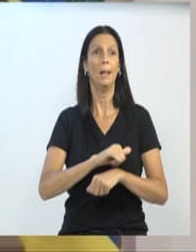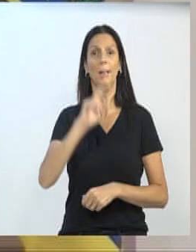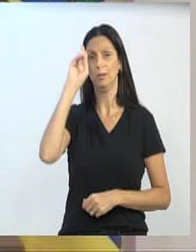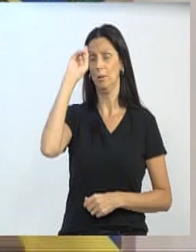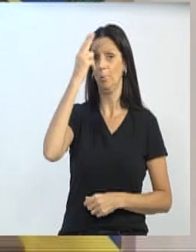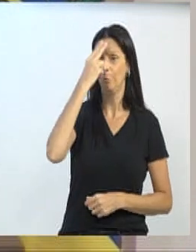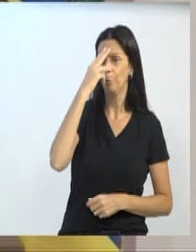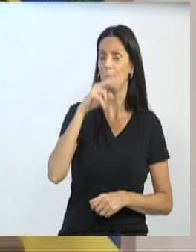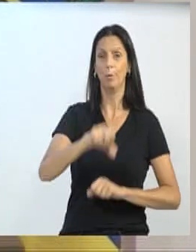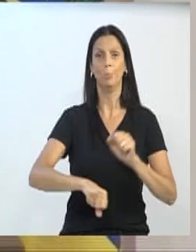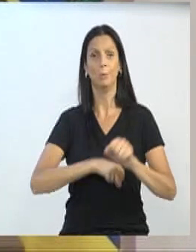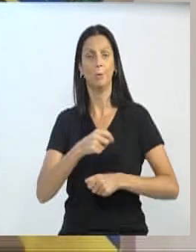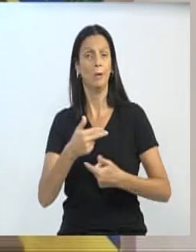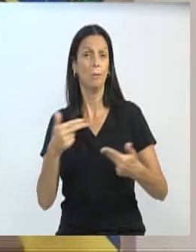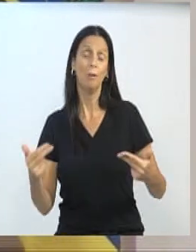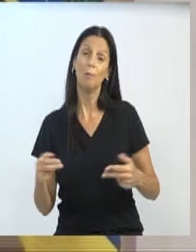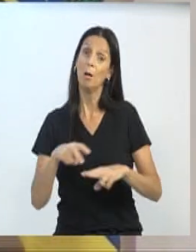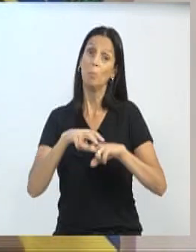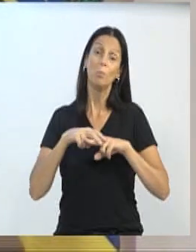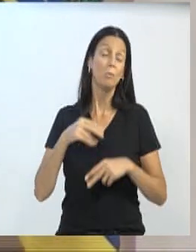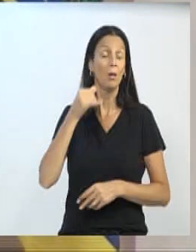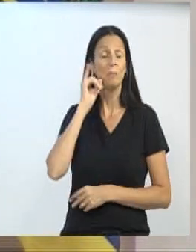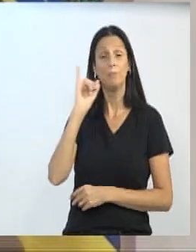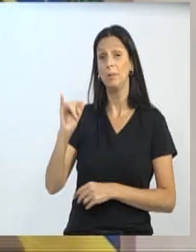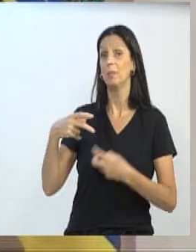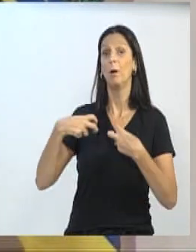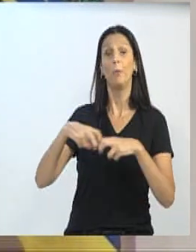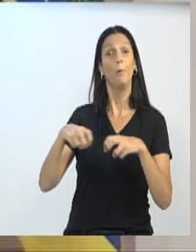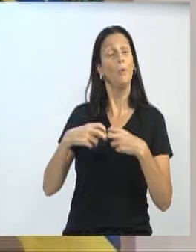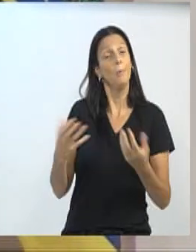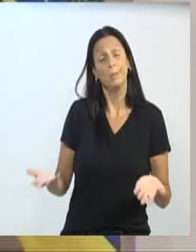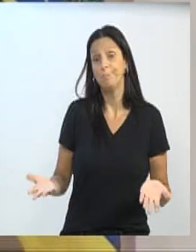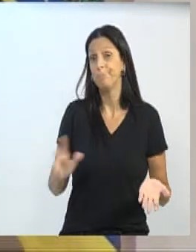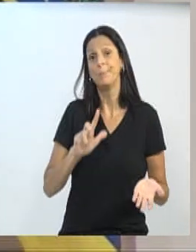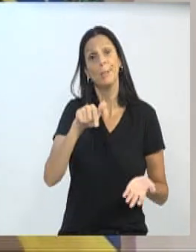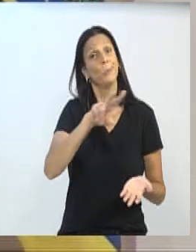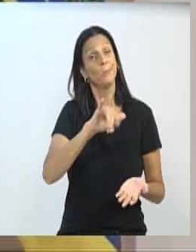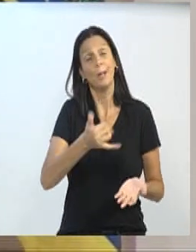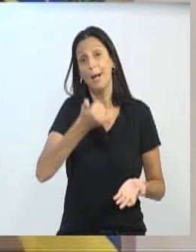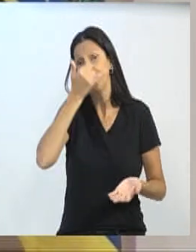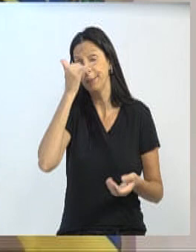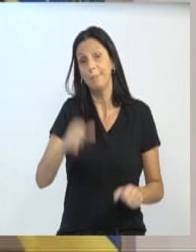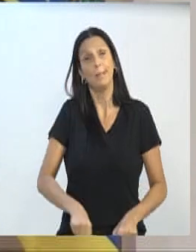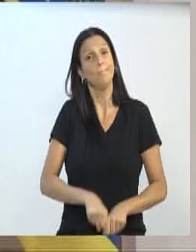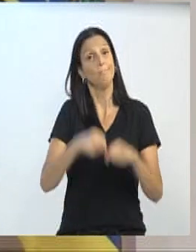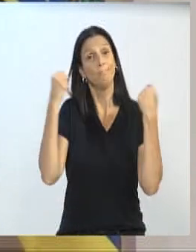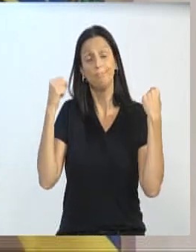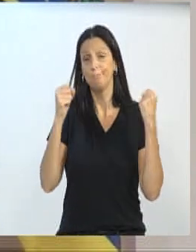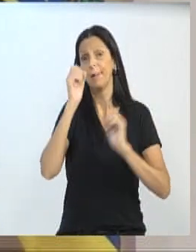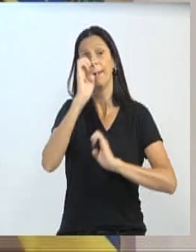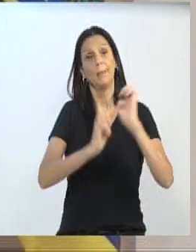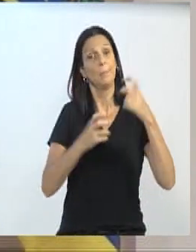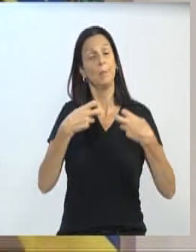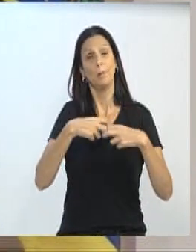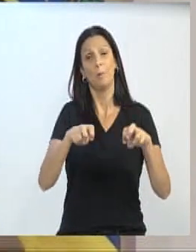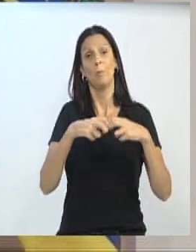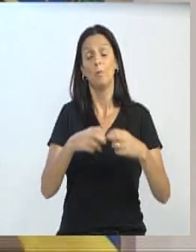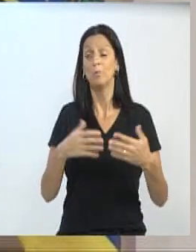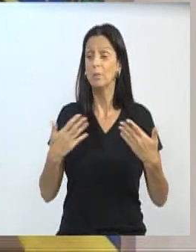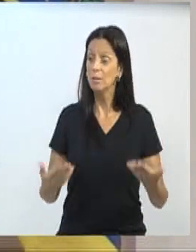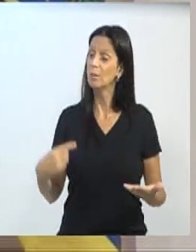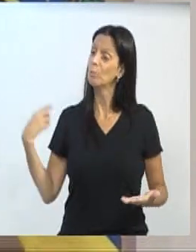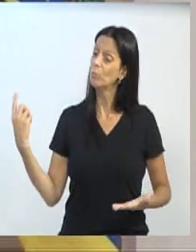o sistema e o sistema automaticamente vai acabar infelizmente quebrando então é importante de uma vez por todas essa casa